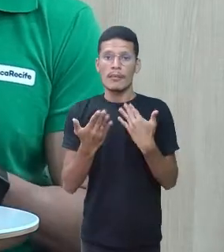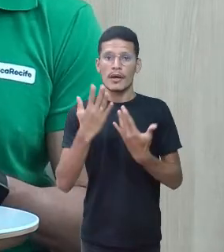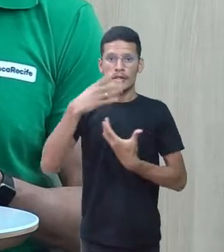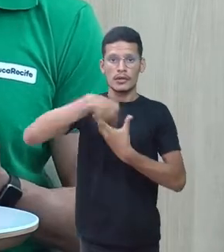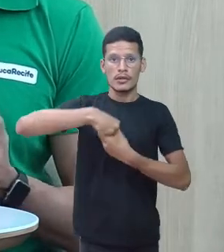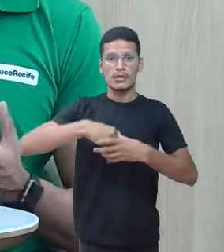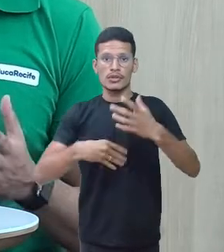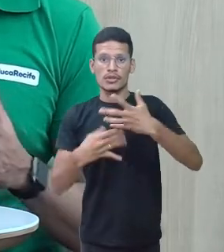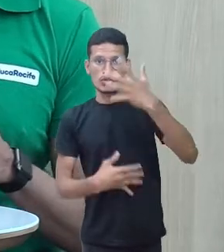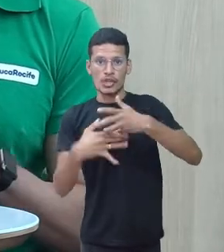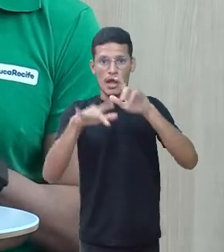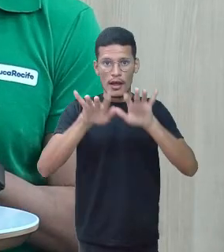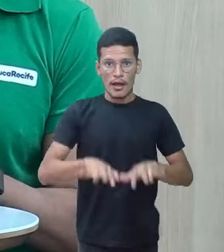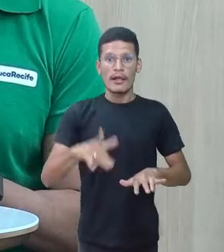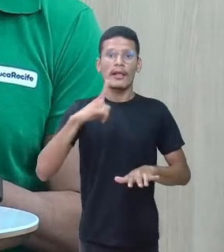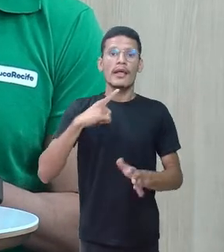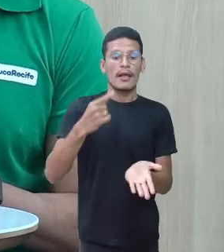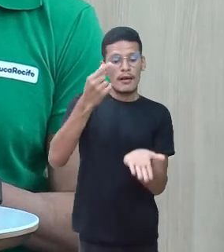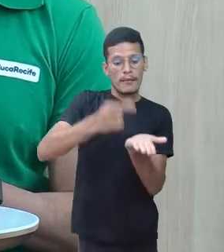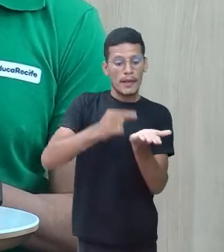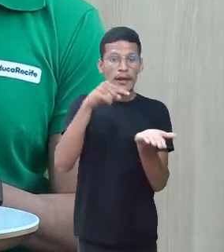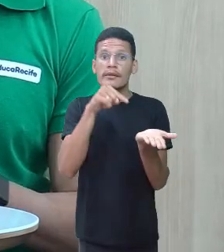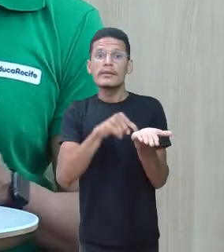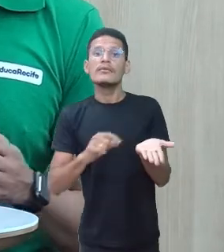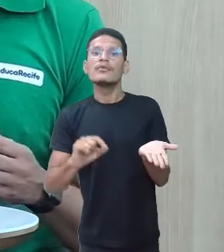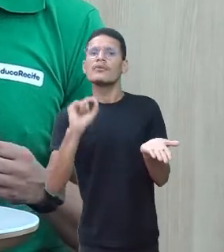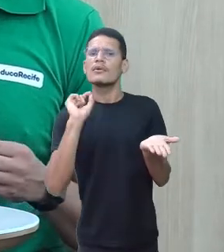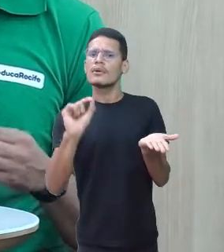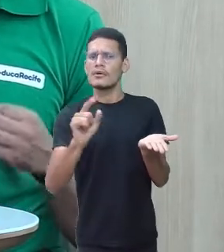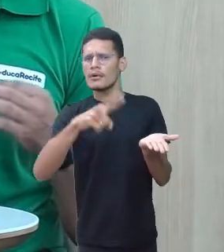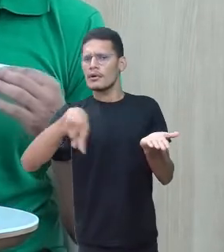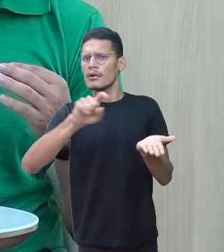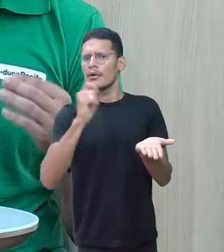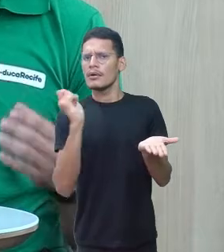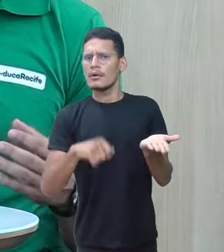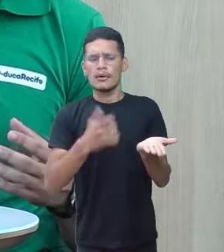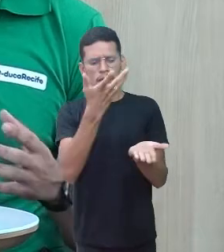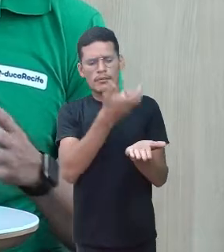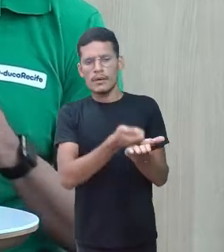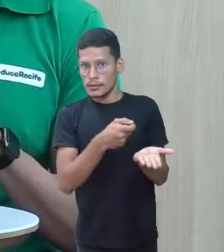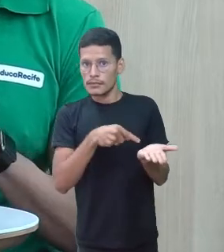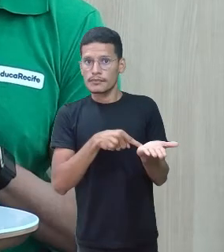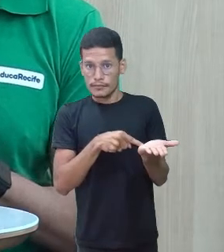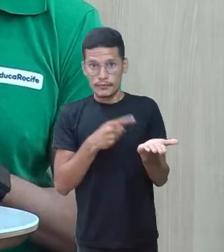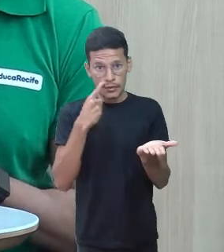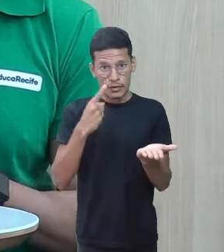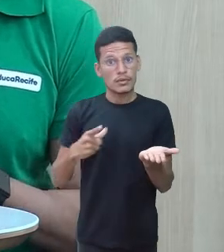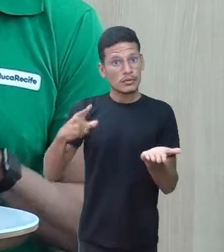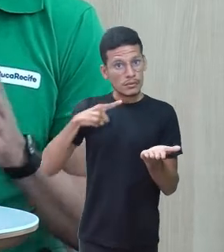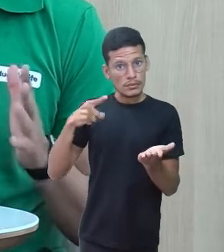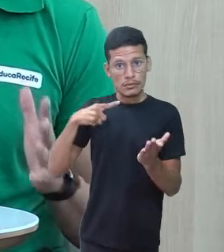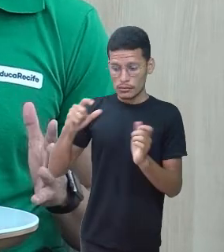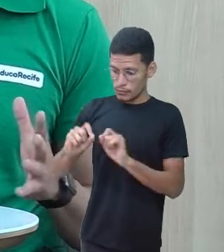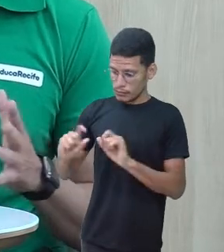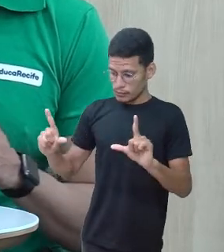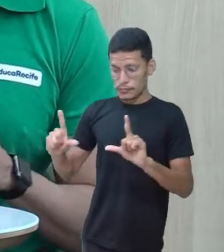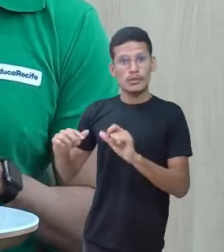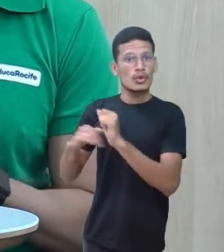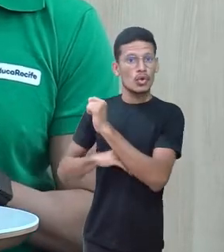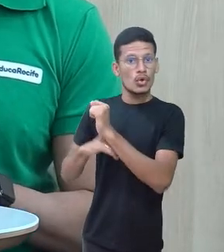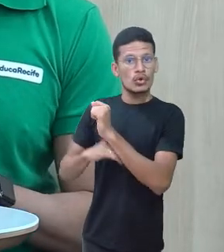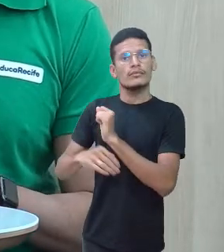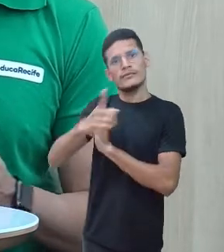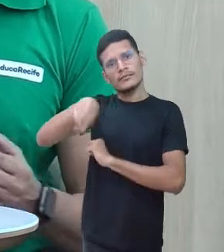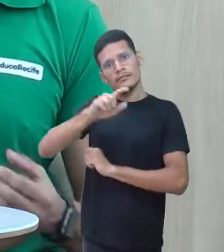chat, existe um aplicativo, tá? Que você pode estar fazendo o download. Billy vai colocar aí os 2 QR